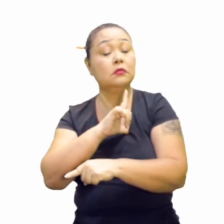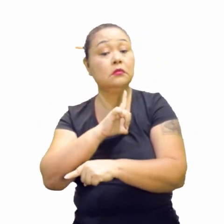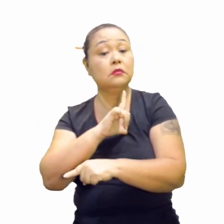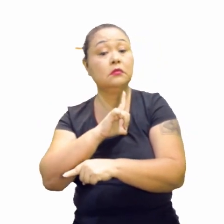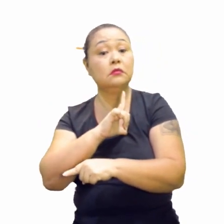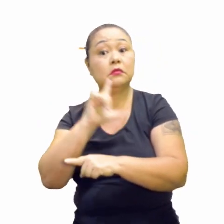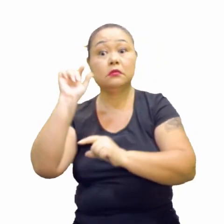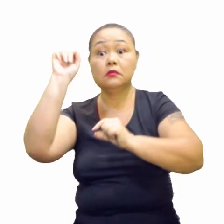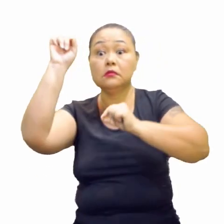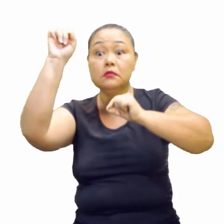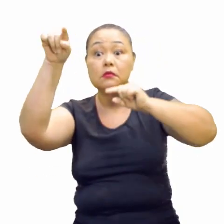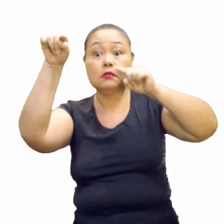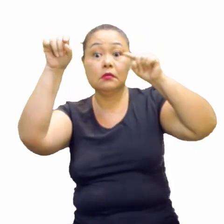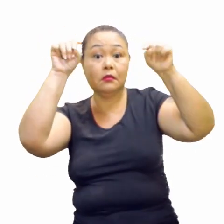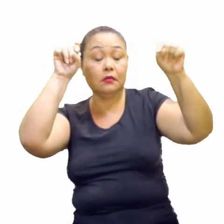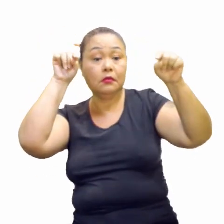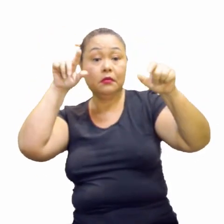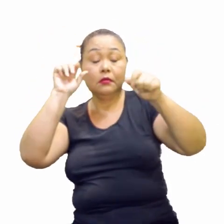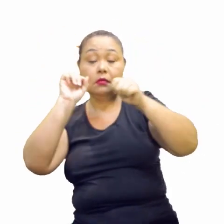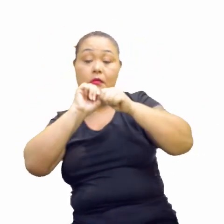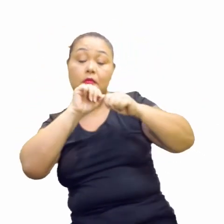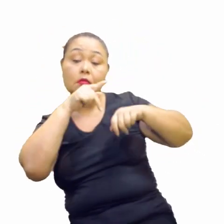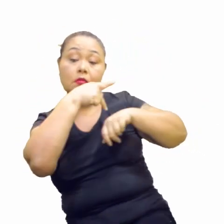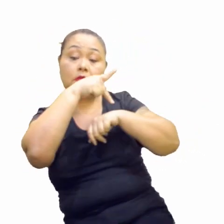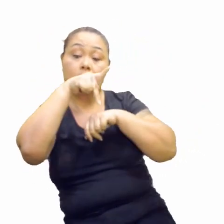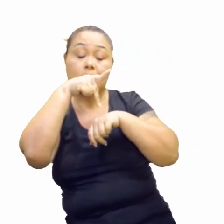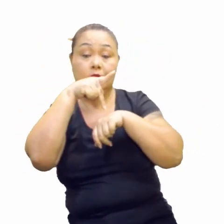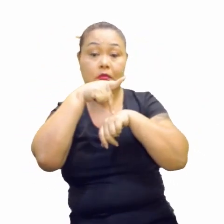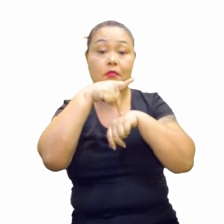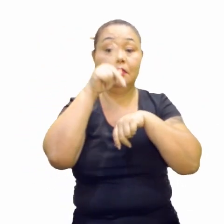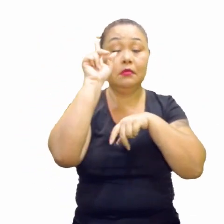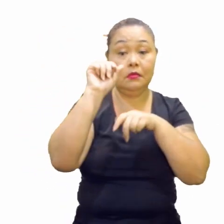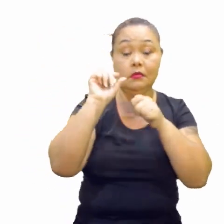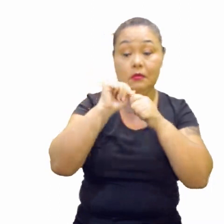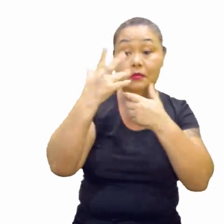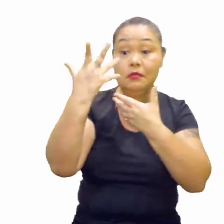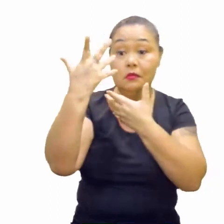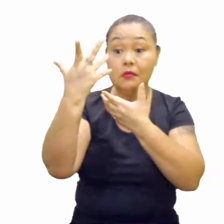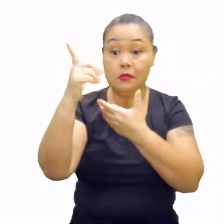respingando nos países que adotaram o regime capitalista.